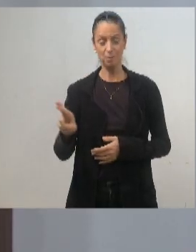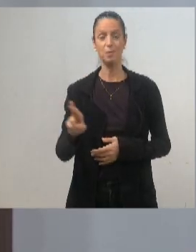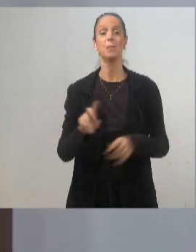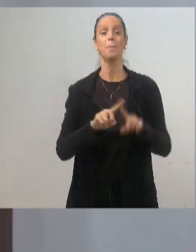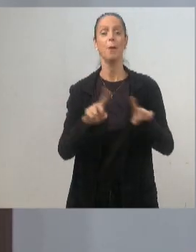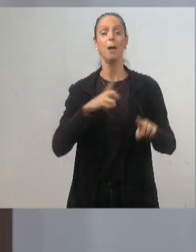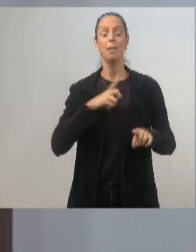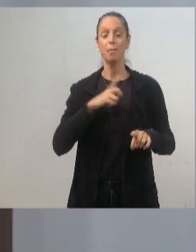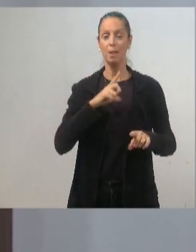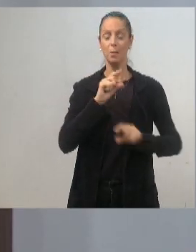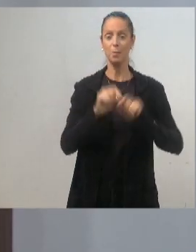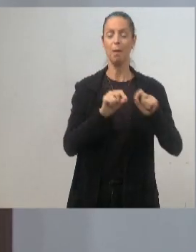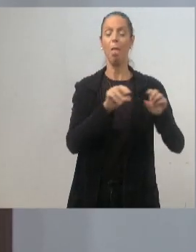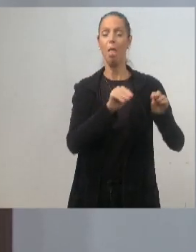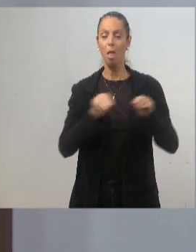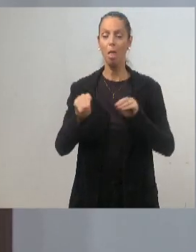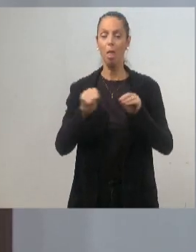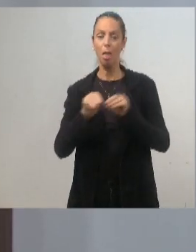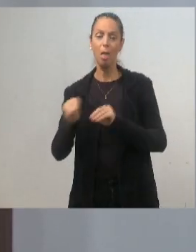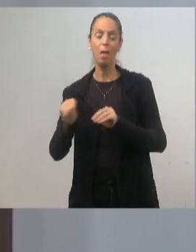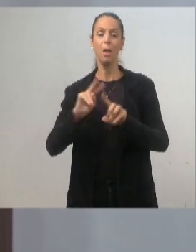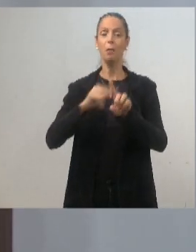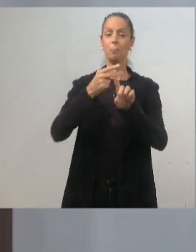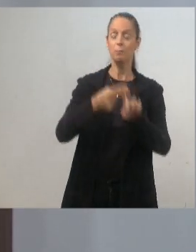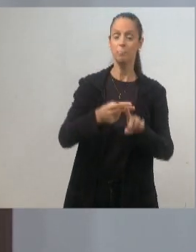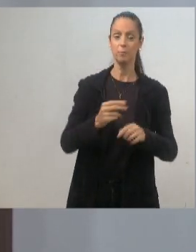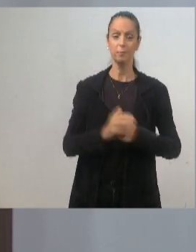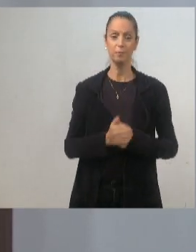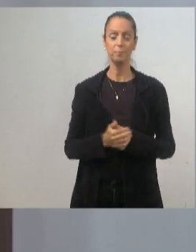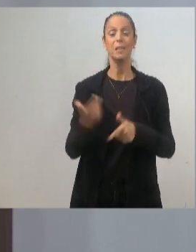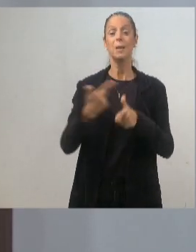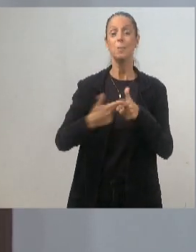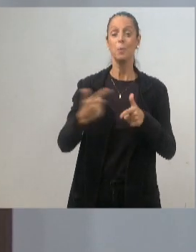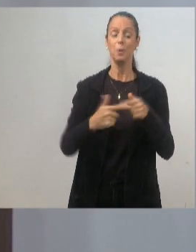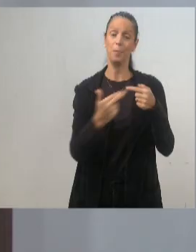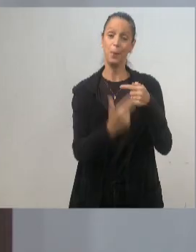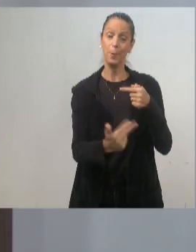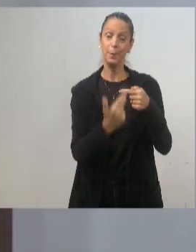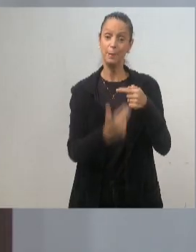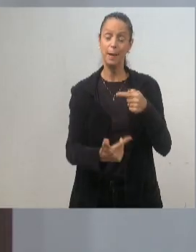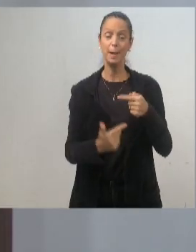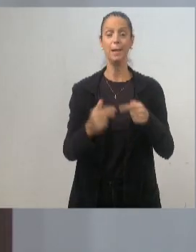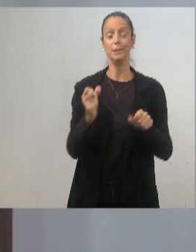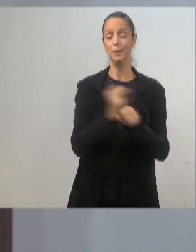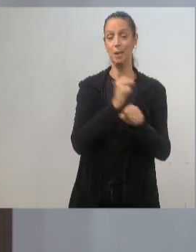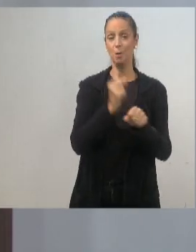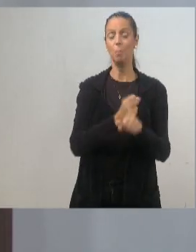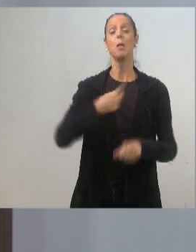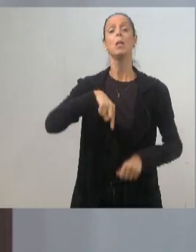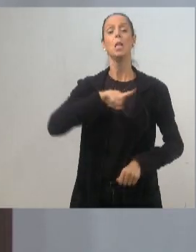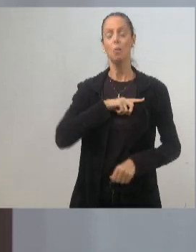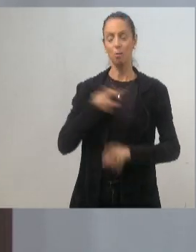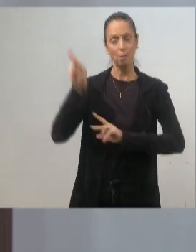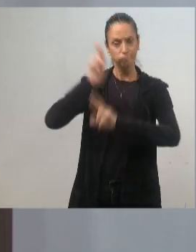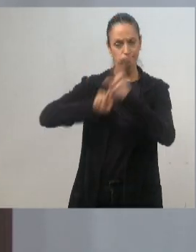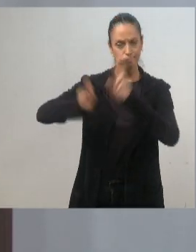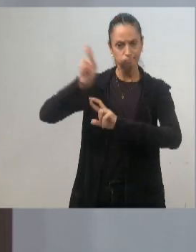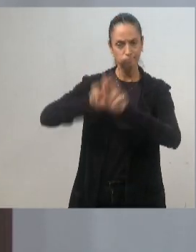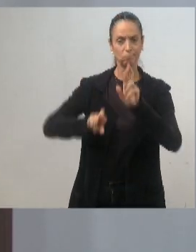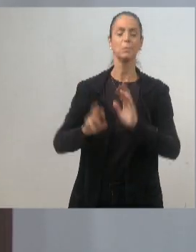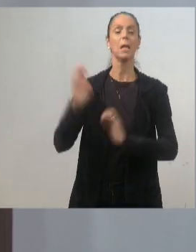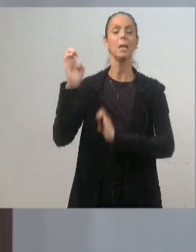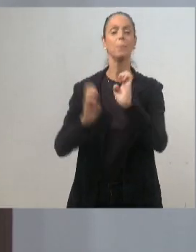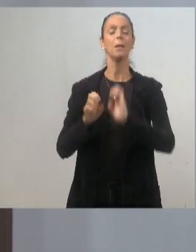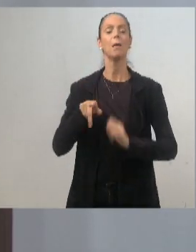de prazos, aditivos de valores, ou melhor, problemas de qualidade com as suas obras, e a gente está em cima sim. Então, Empreiteira KJ,